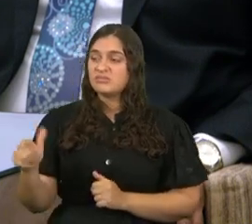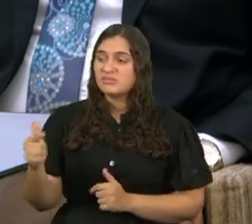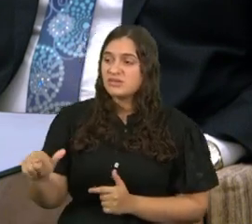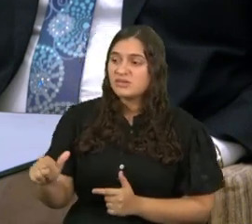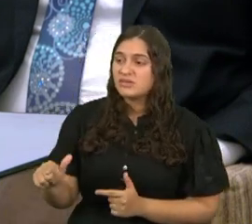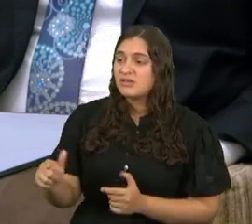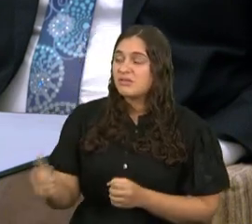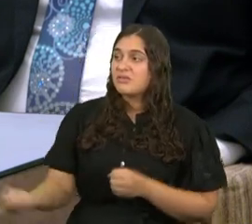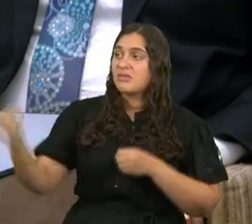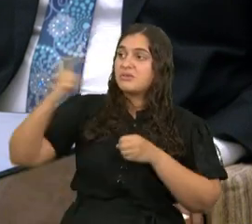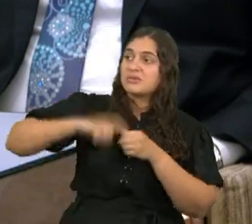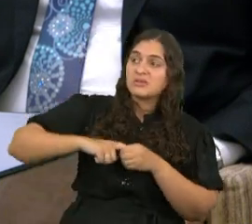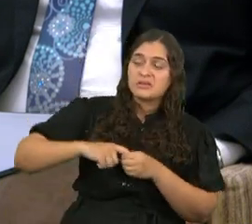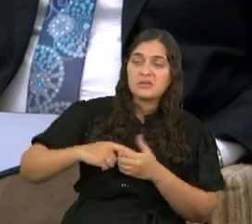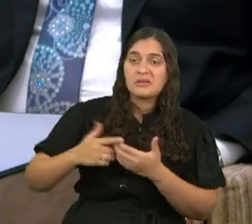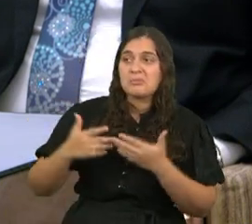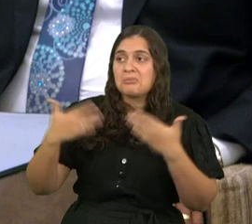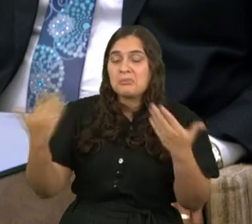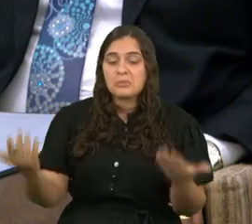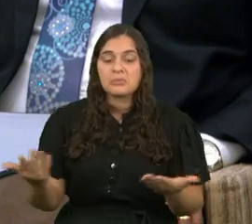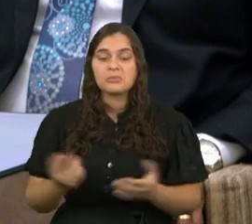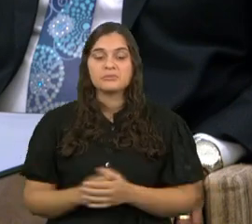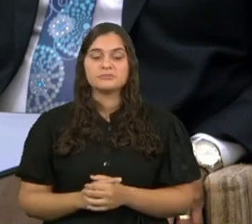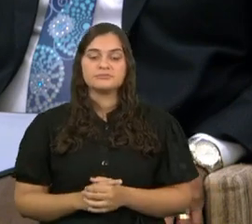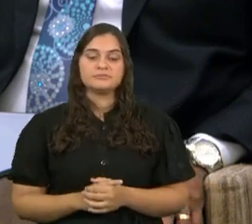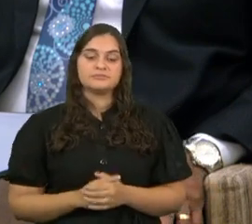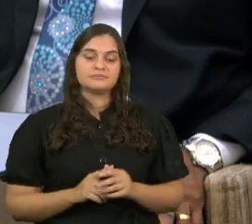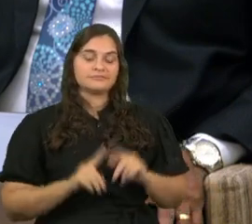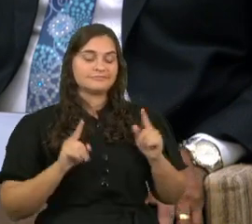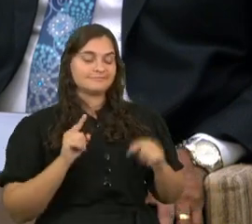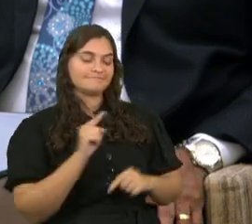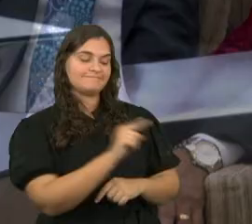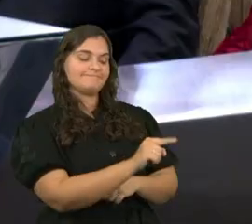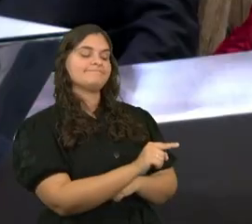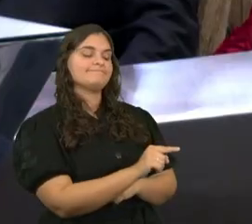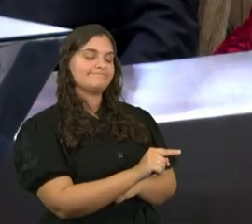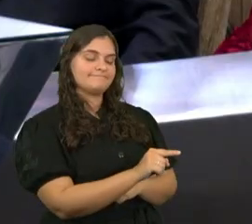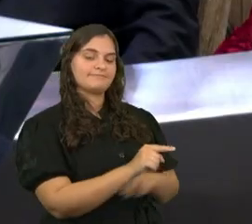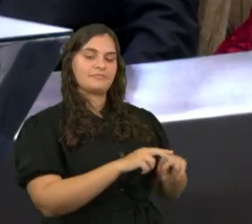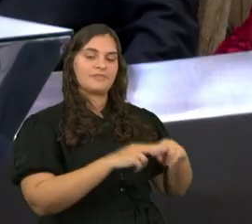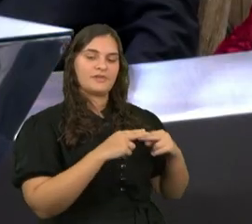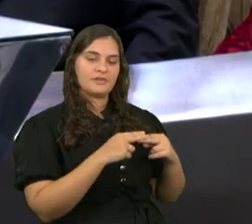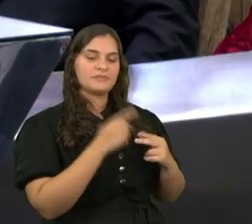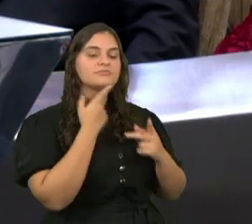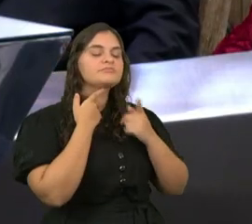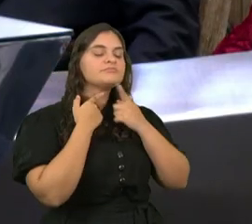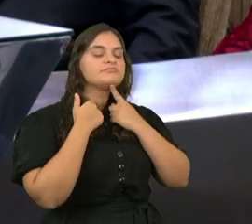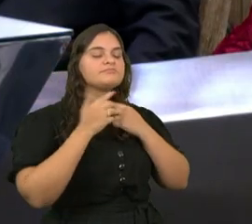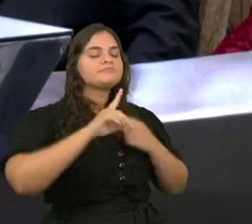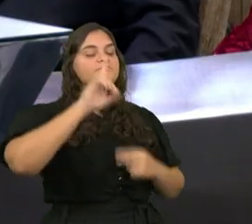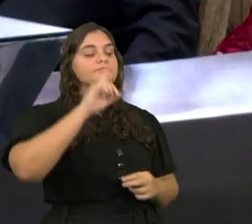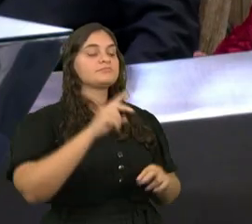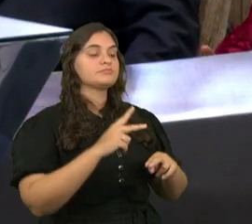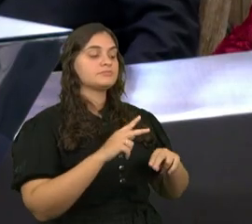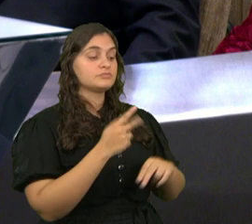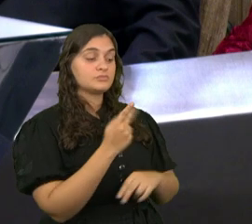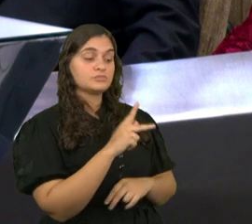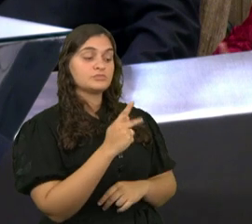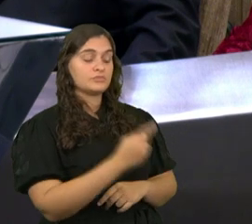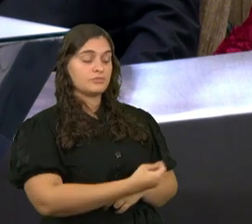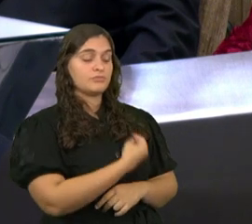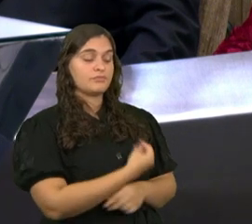onde voltar. E o Senhor está aí por vontade de Deus, por entrega da sua vida a